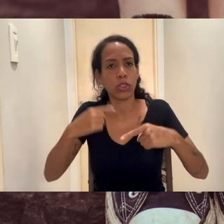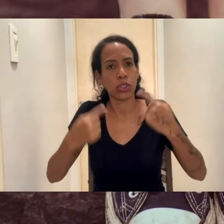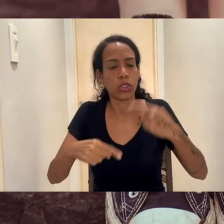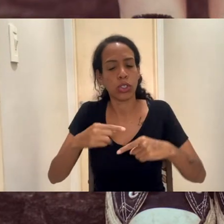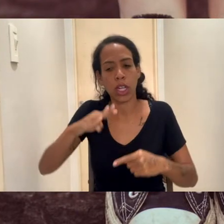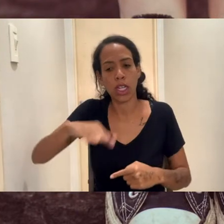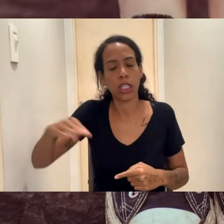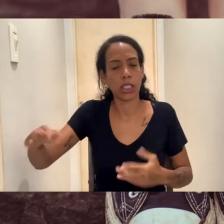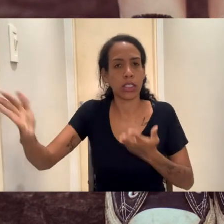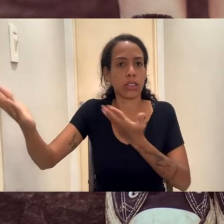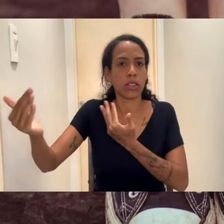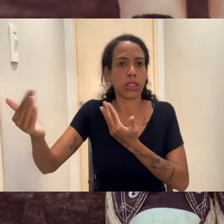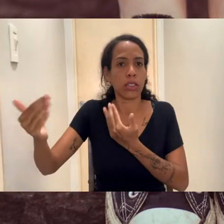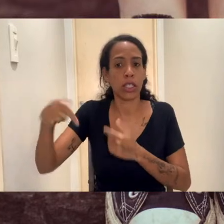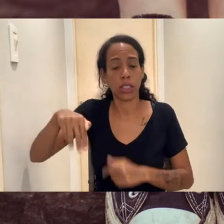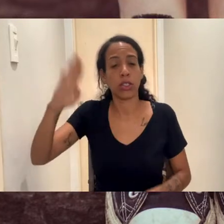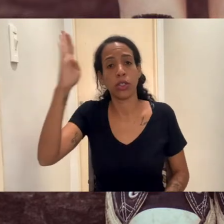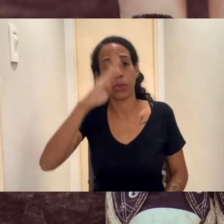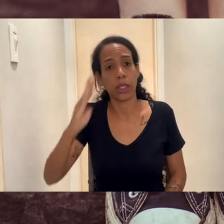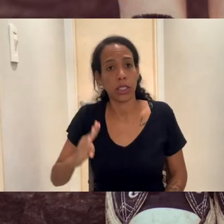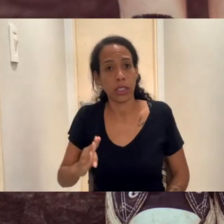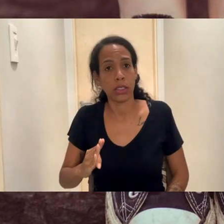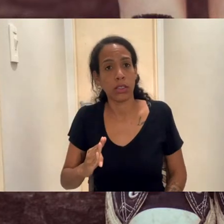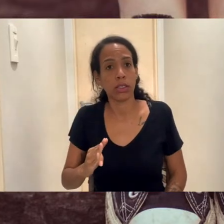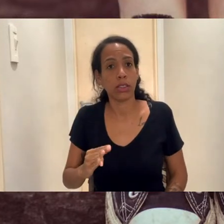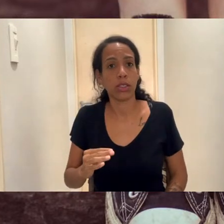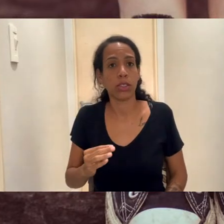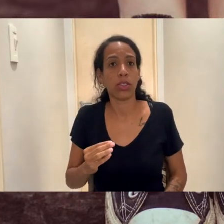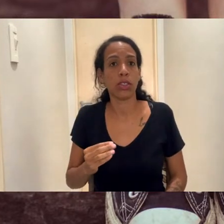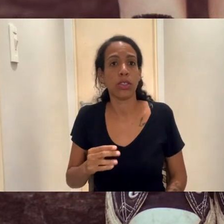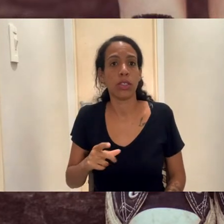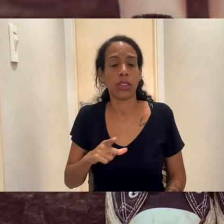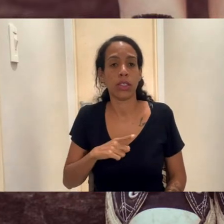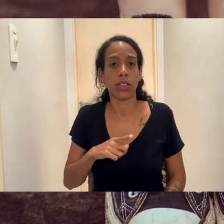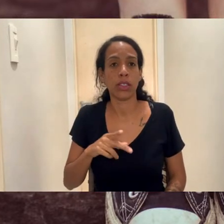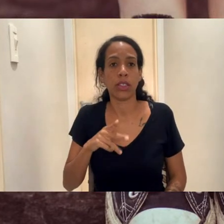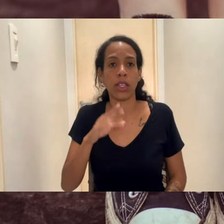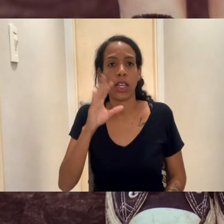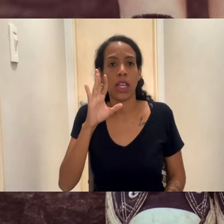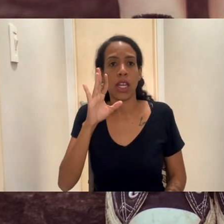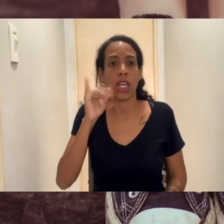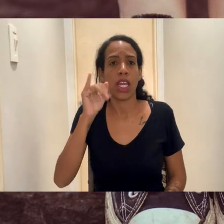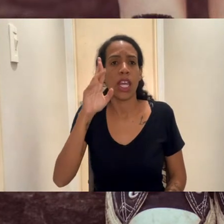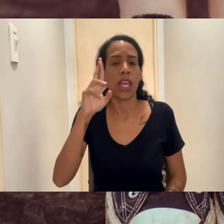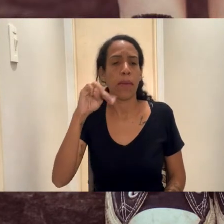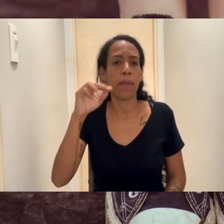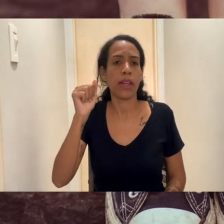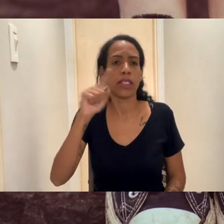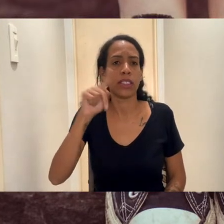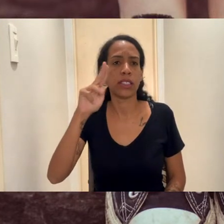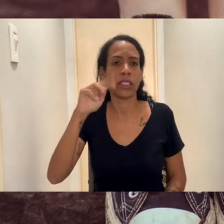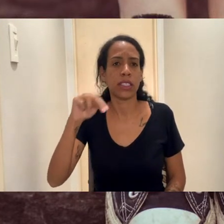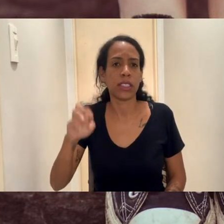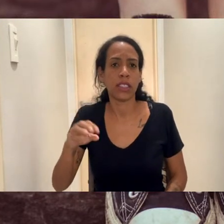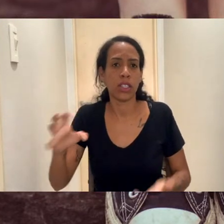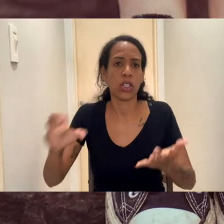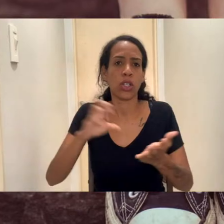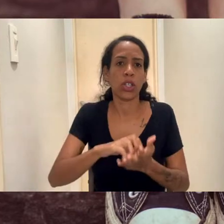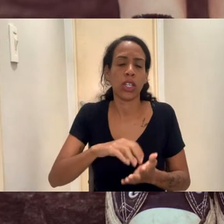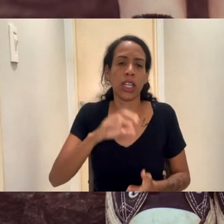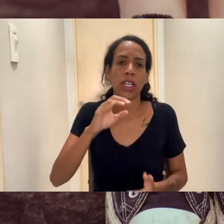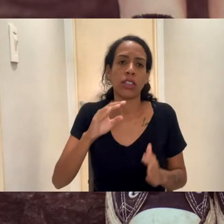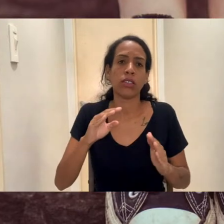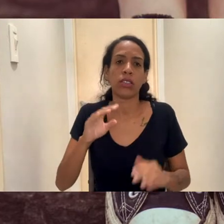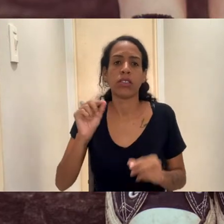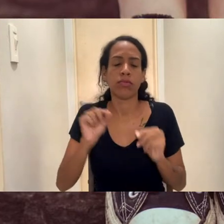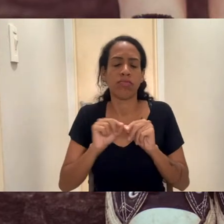criança e adolescência no Brasil, né, como a Irma Rizini e a Irene Rizini colocam, né, políticas de institucionalização. Né, e a gente